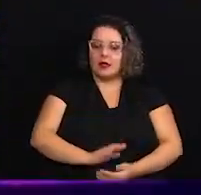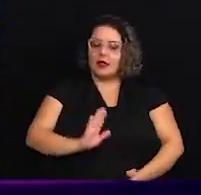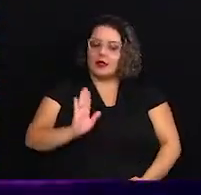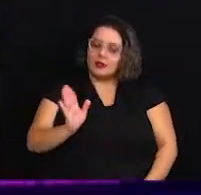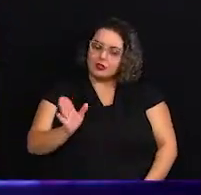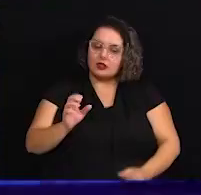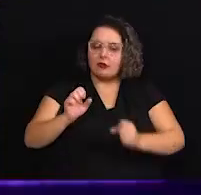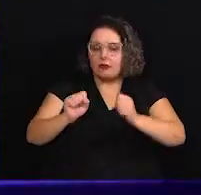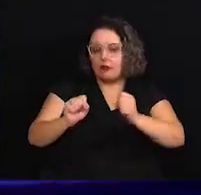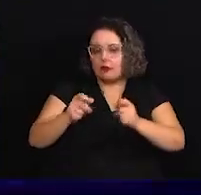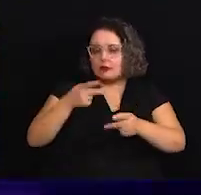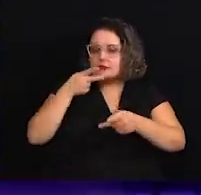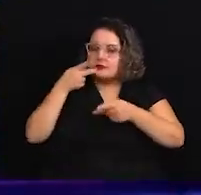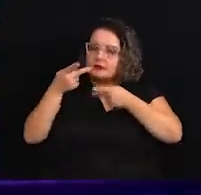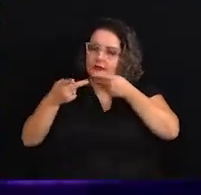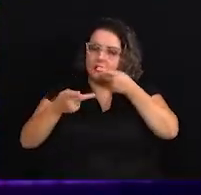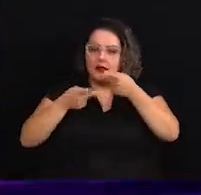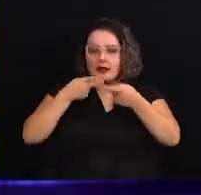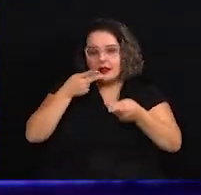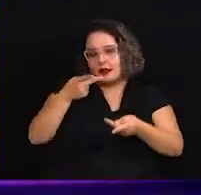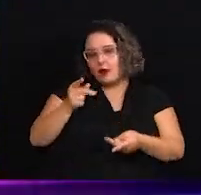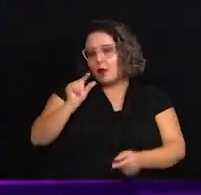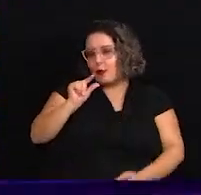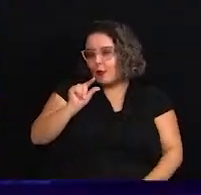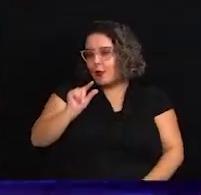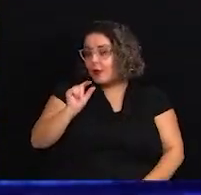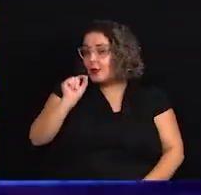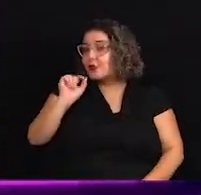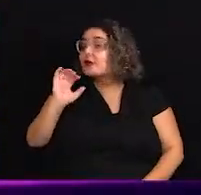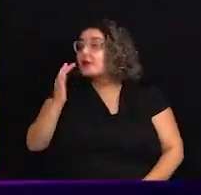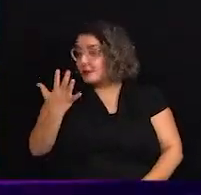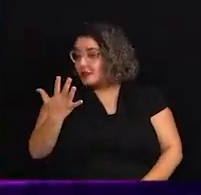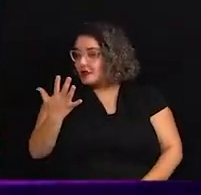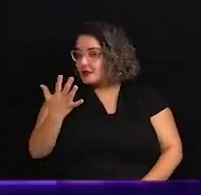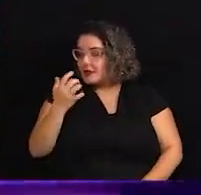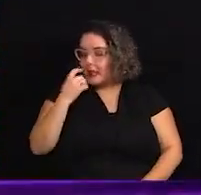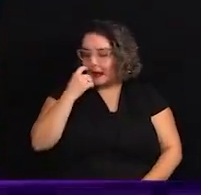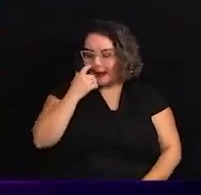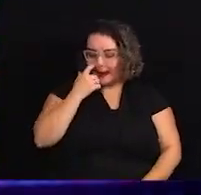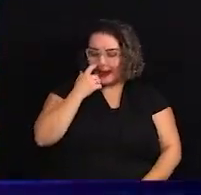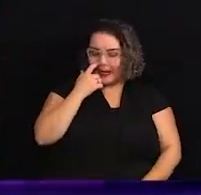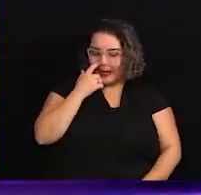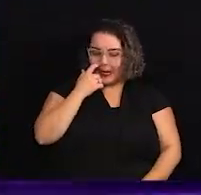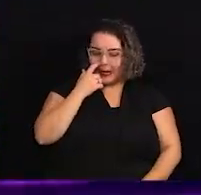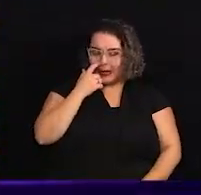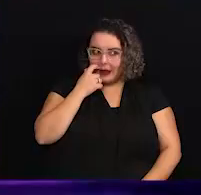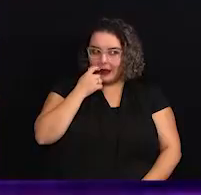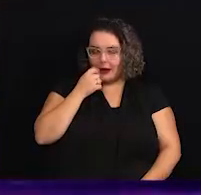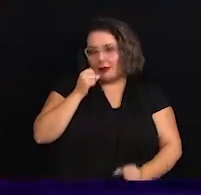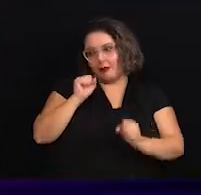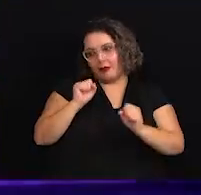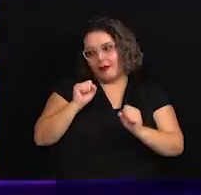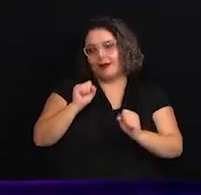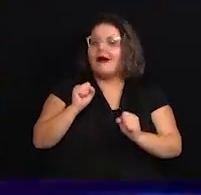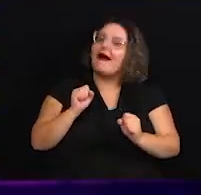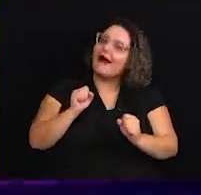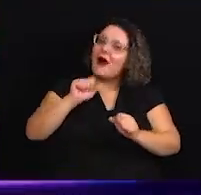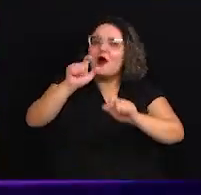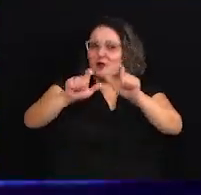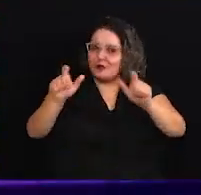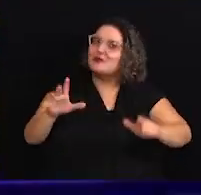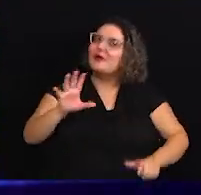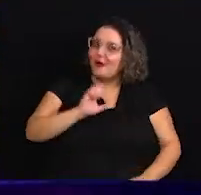dar um spoiler do que está por vir? Ai, será que eu posso? Ah, o